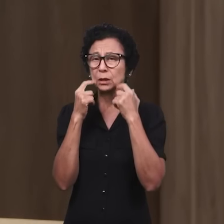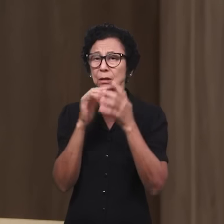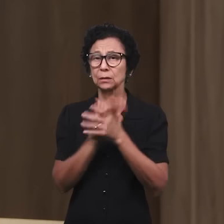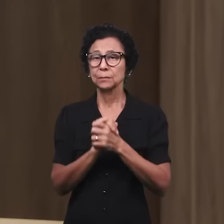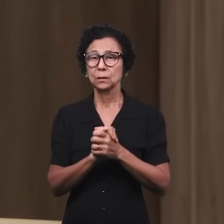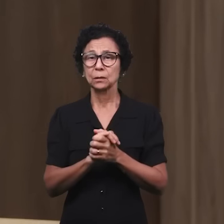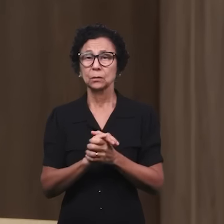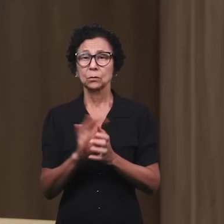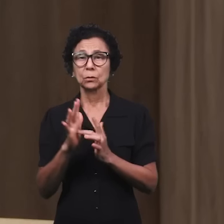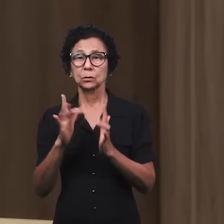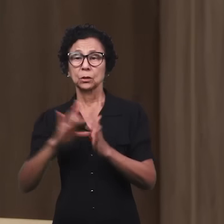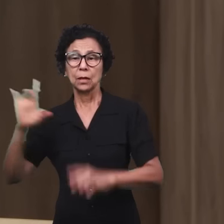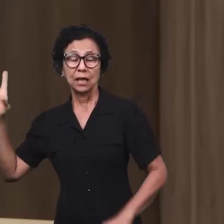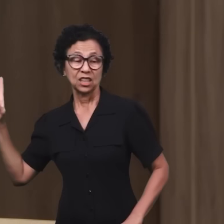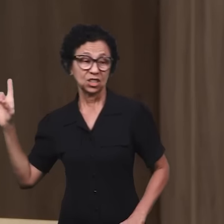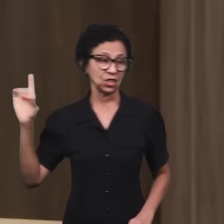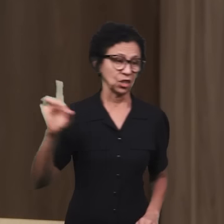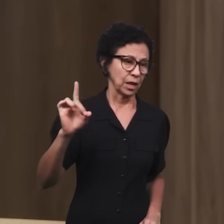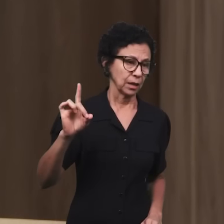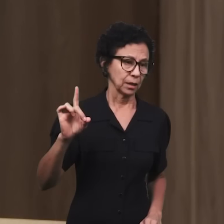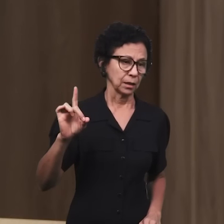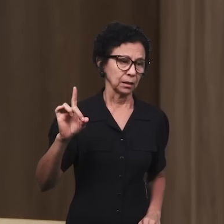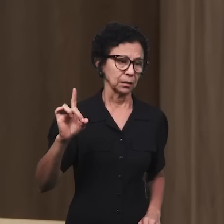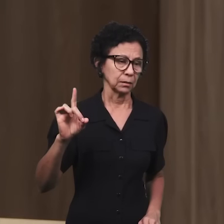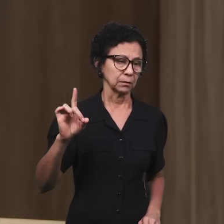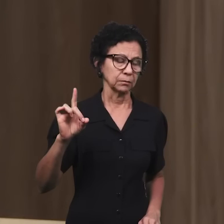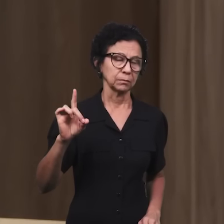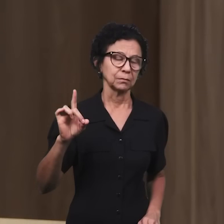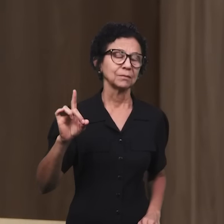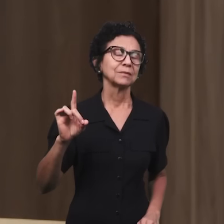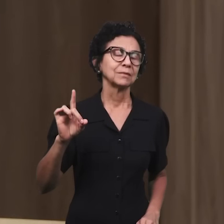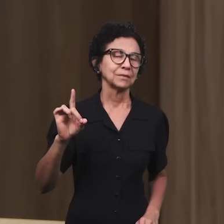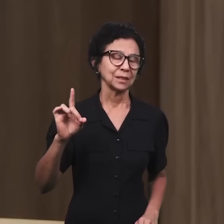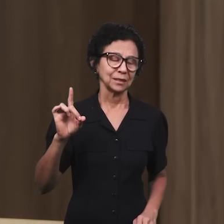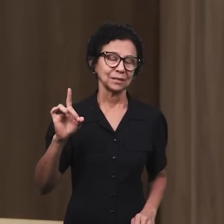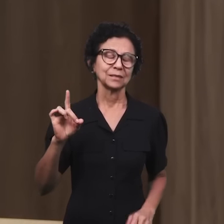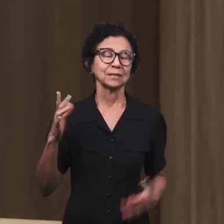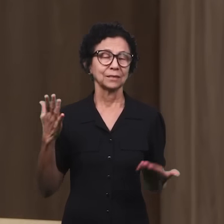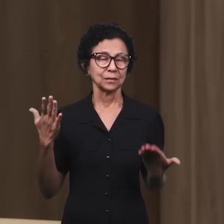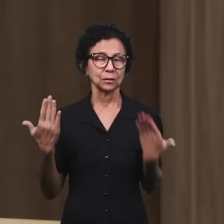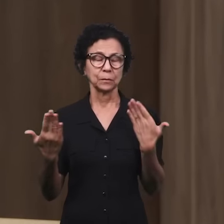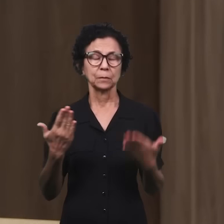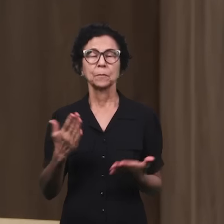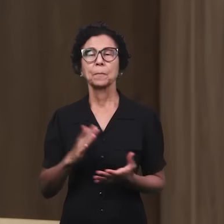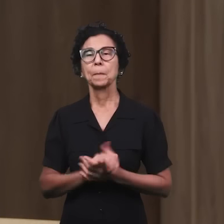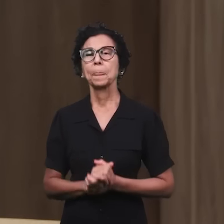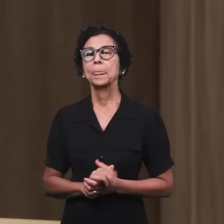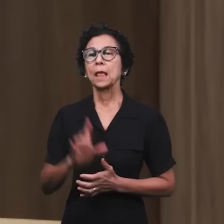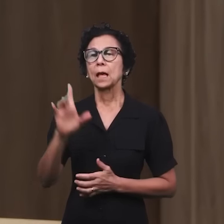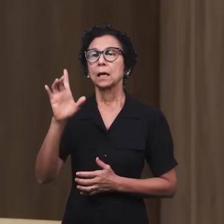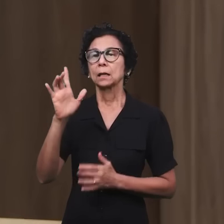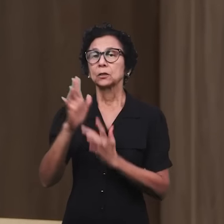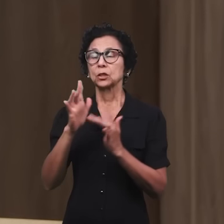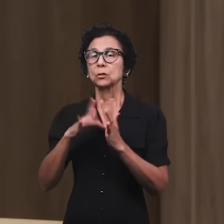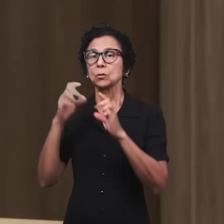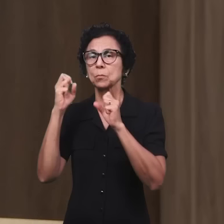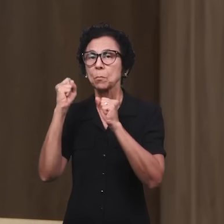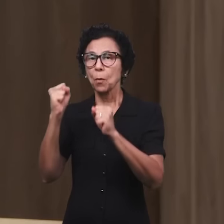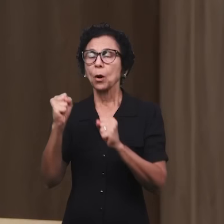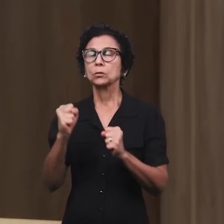seja, o Senhor ele pode interromper o processo. Sua filha está num processo, já está